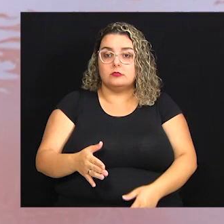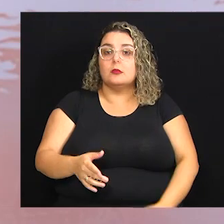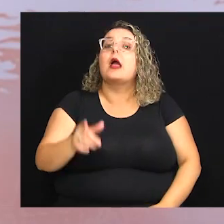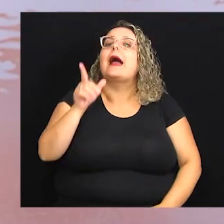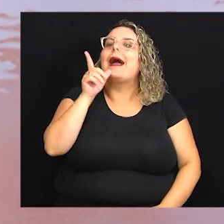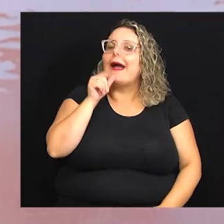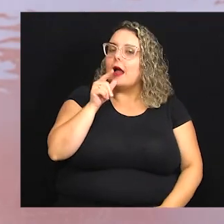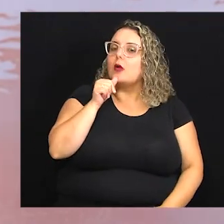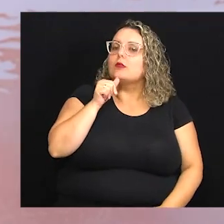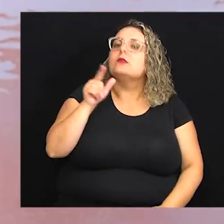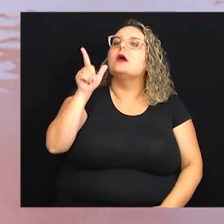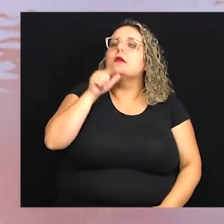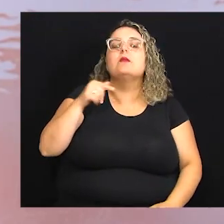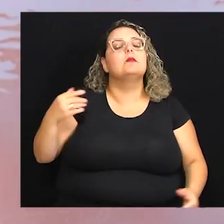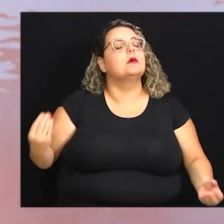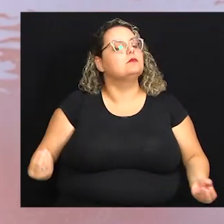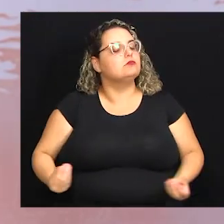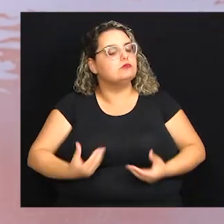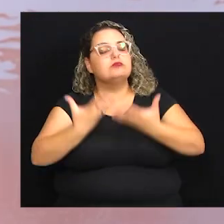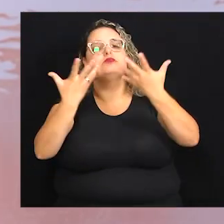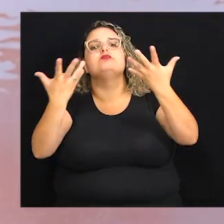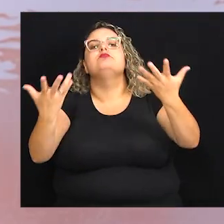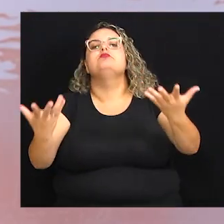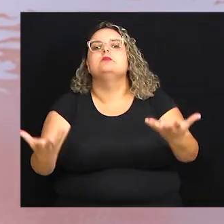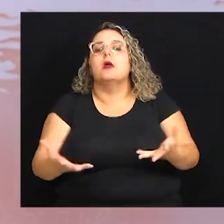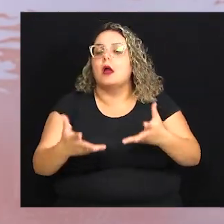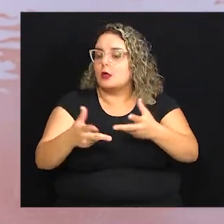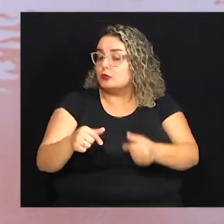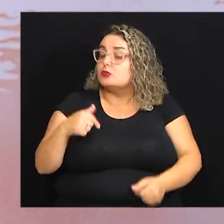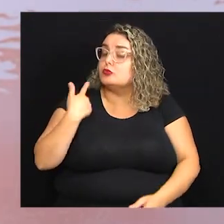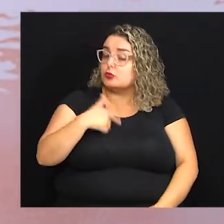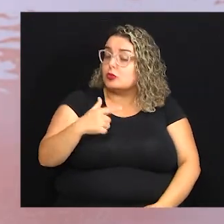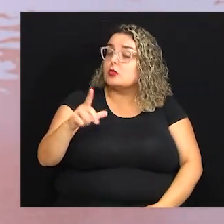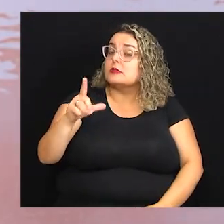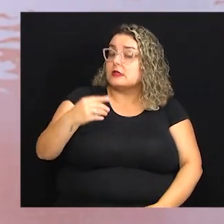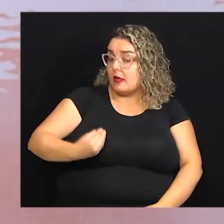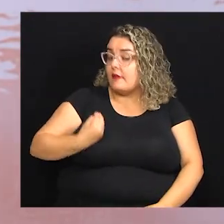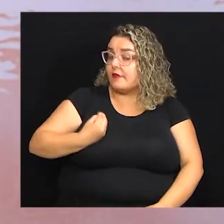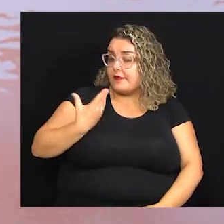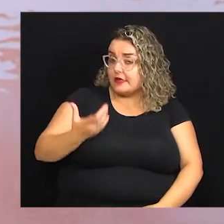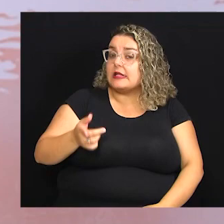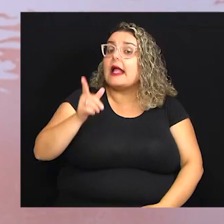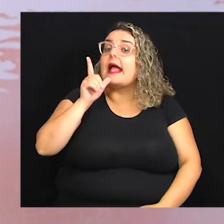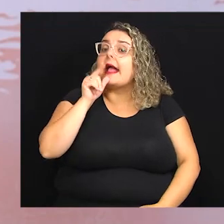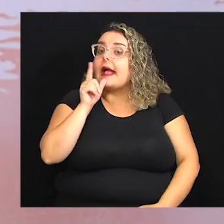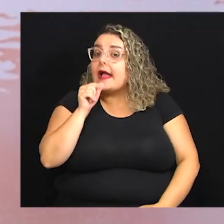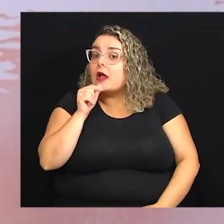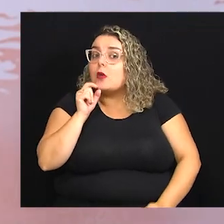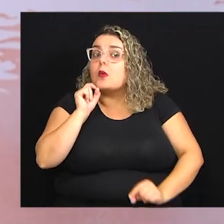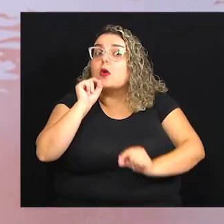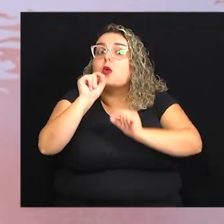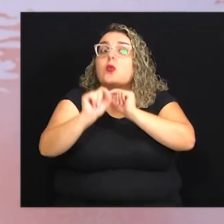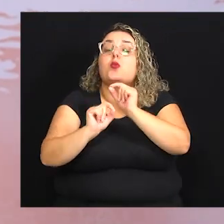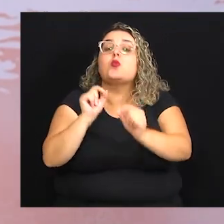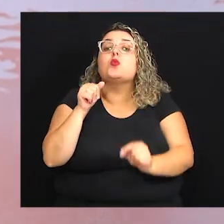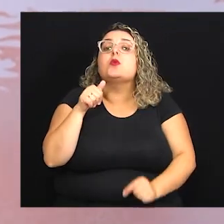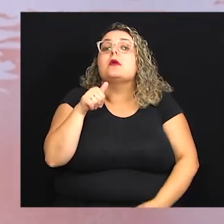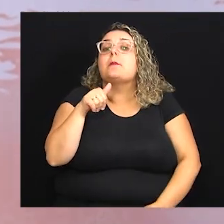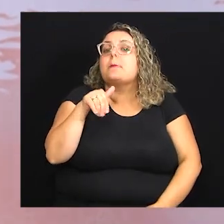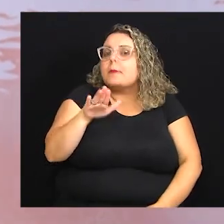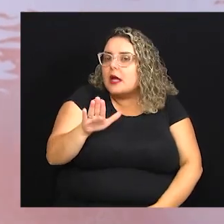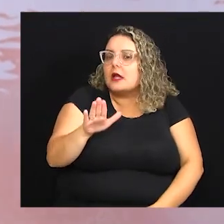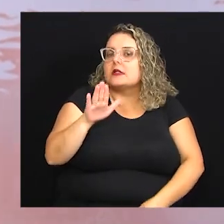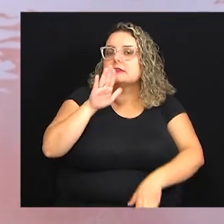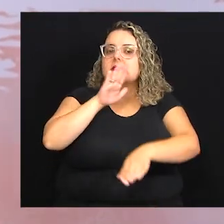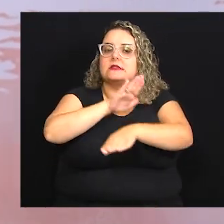cabeça, água. Água é vida, água é tudo na nossa vida. Além de água, Alessandra, o que